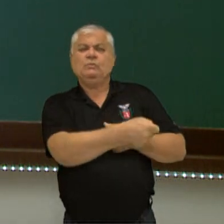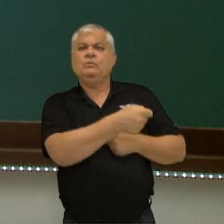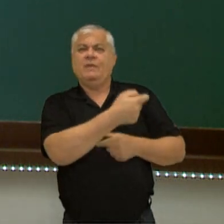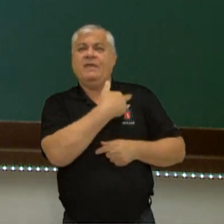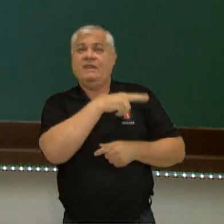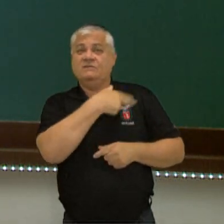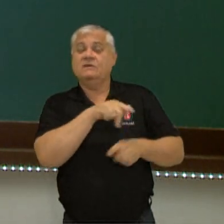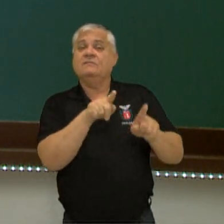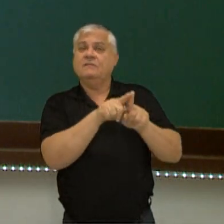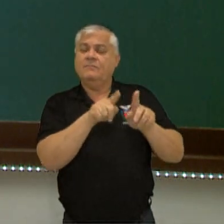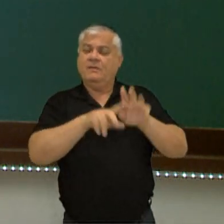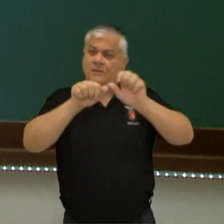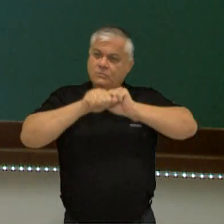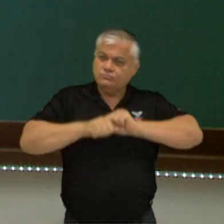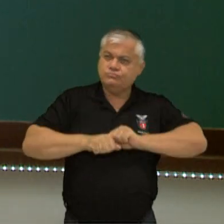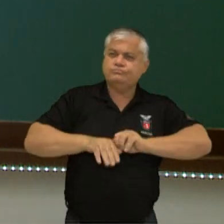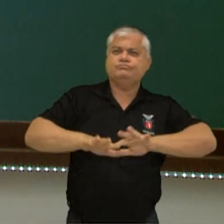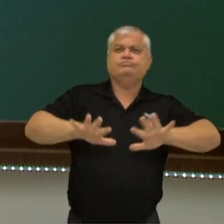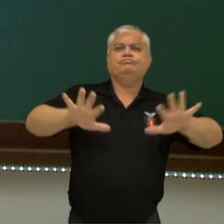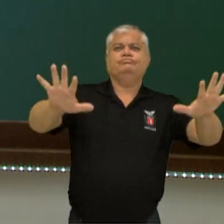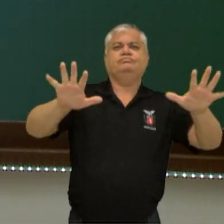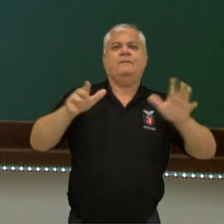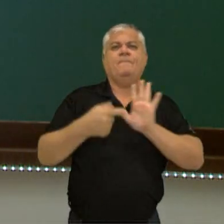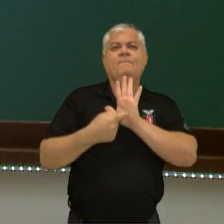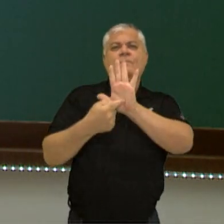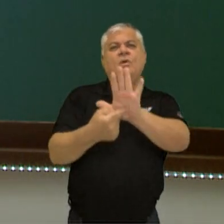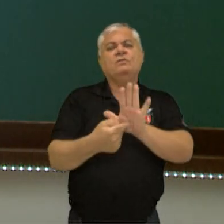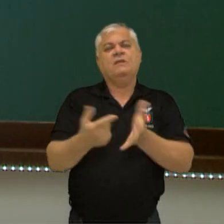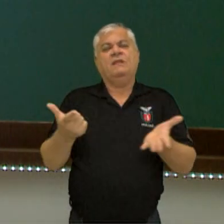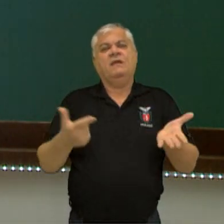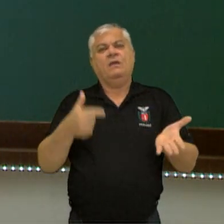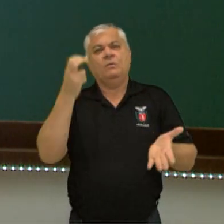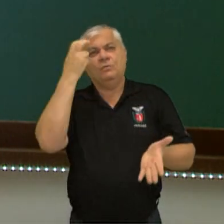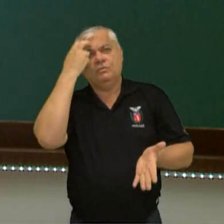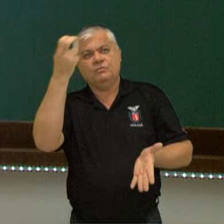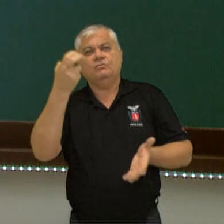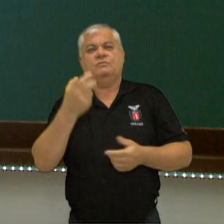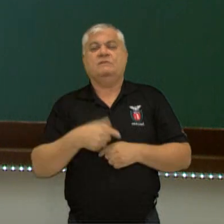para difusão, para transmissão da sua sabedoria, da sua